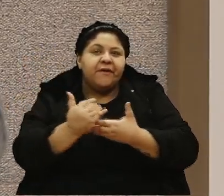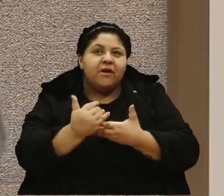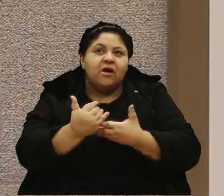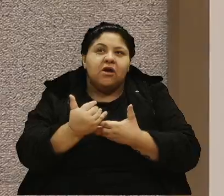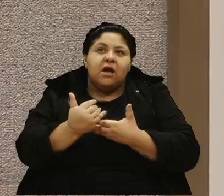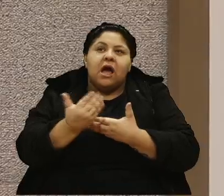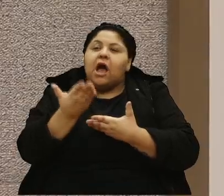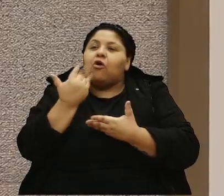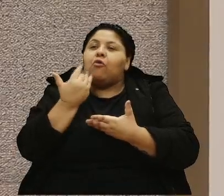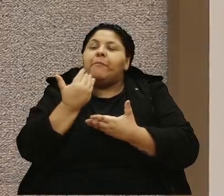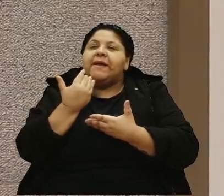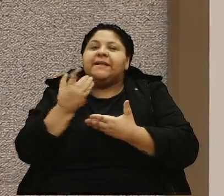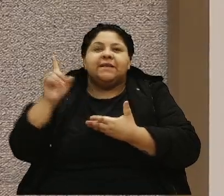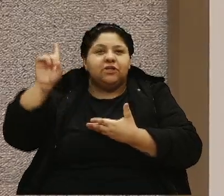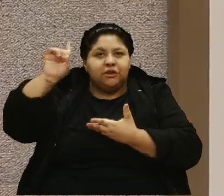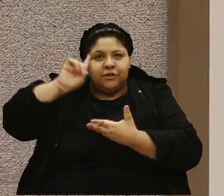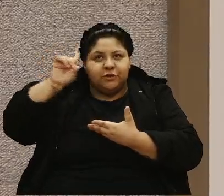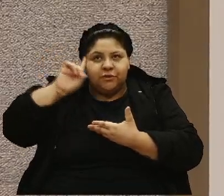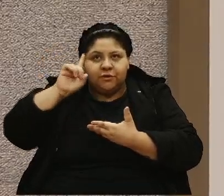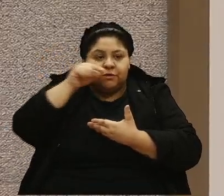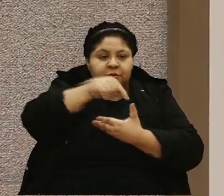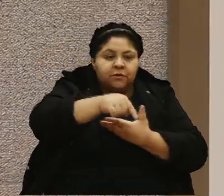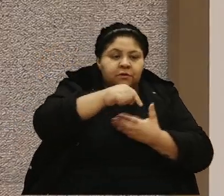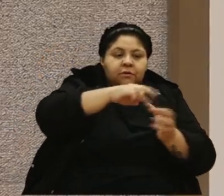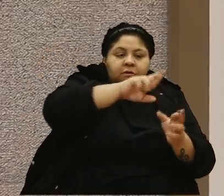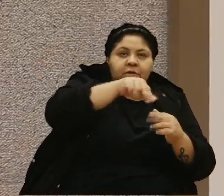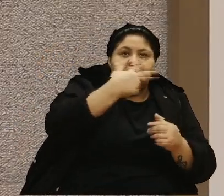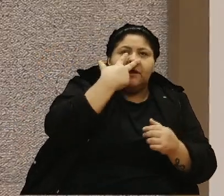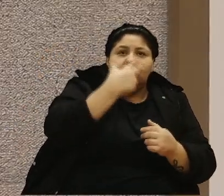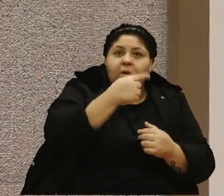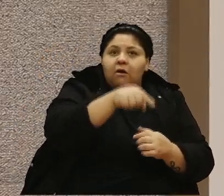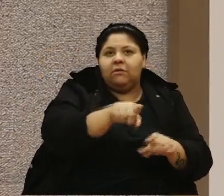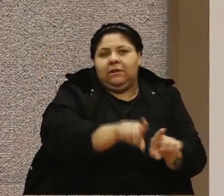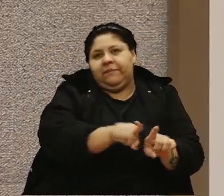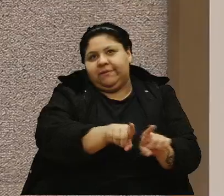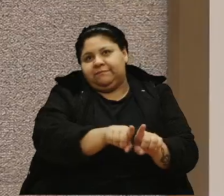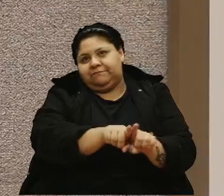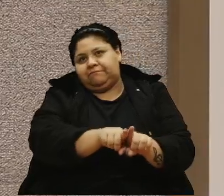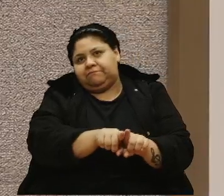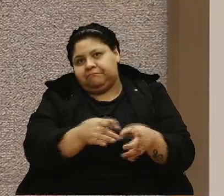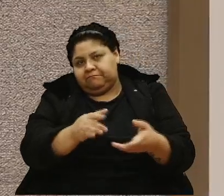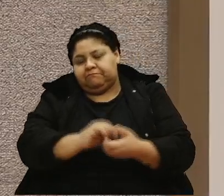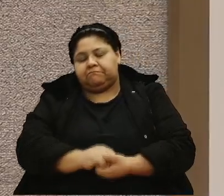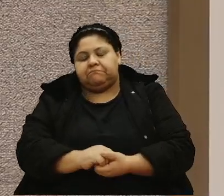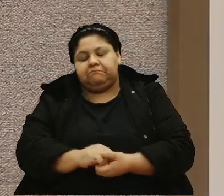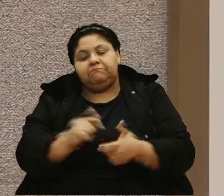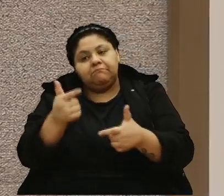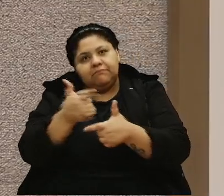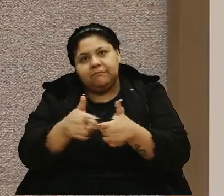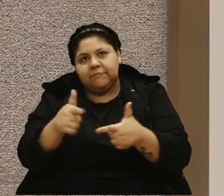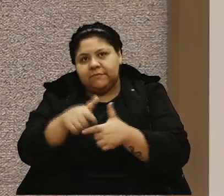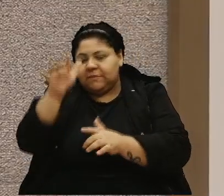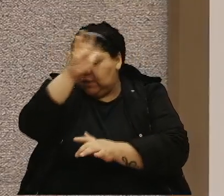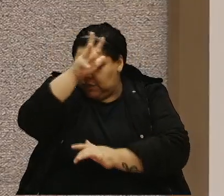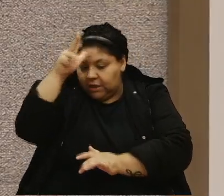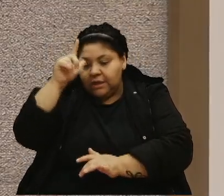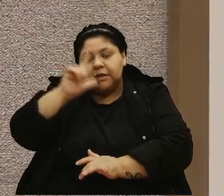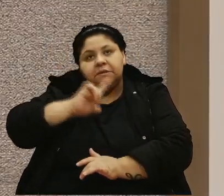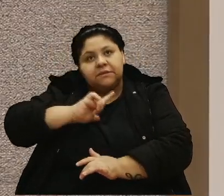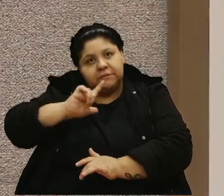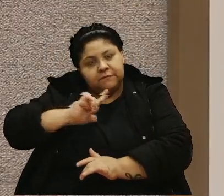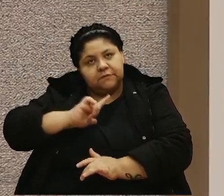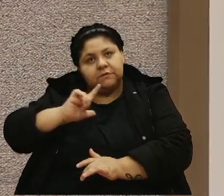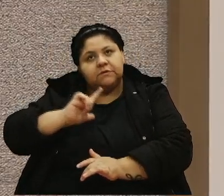dia a dia, tá? Os recicladores, a mesma coisa, tá? Então, é um problema que o município tem que